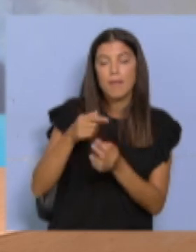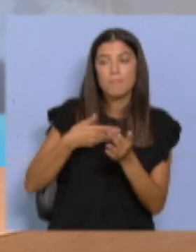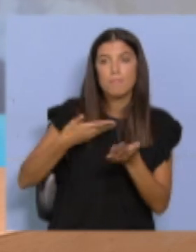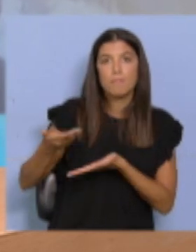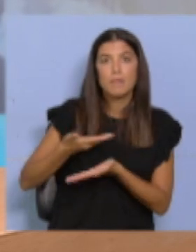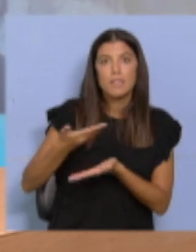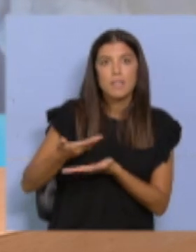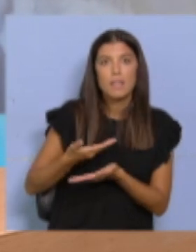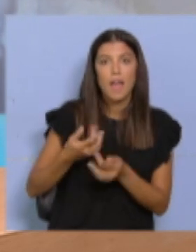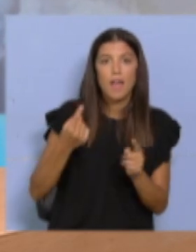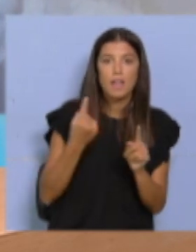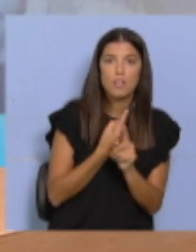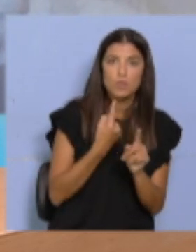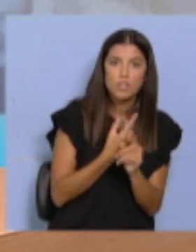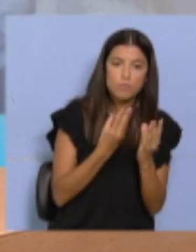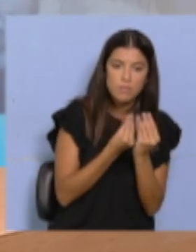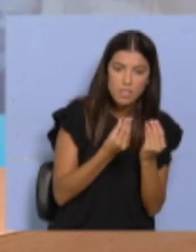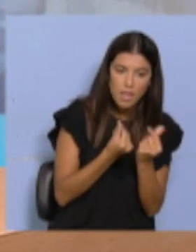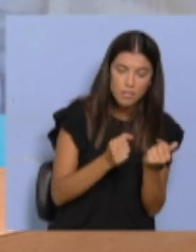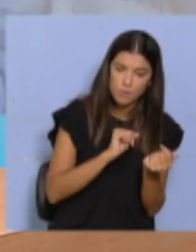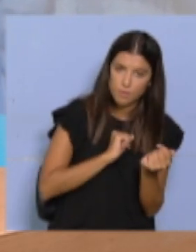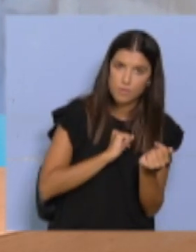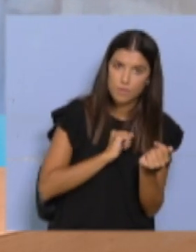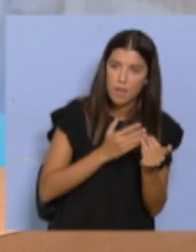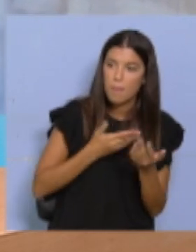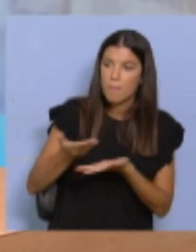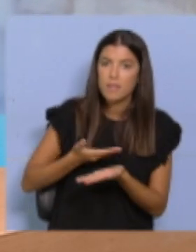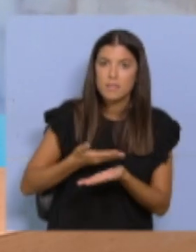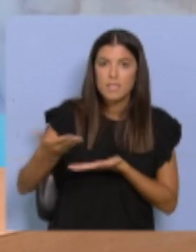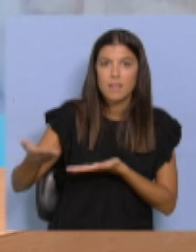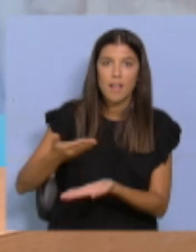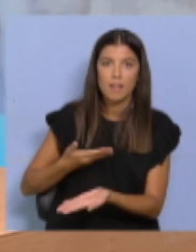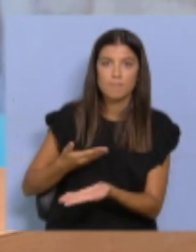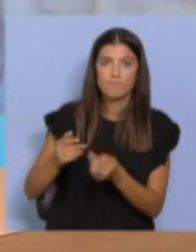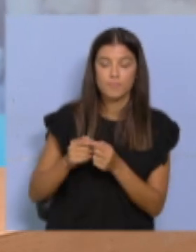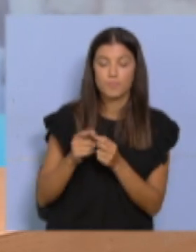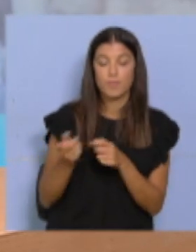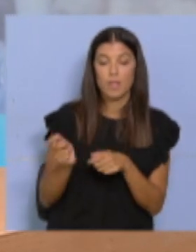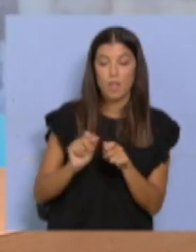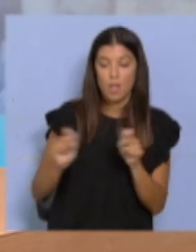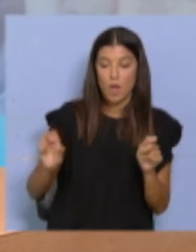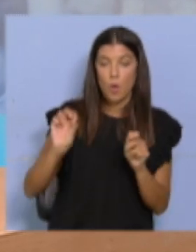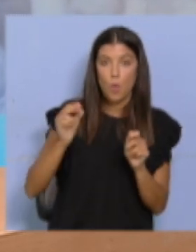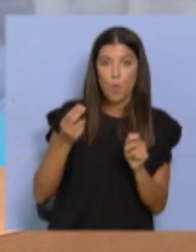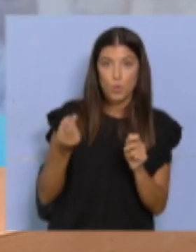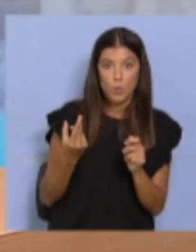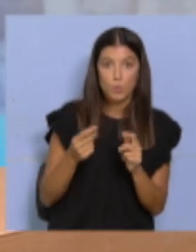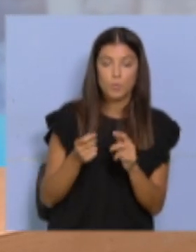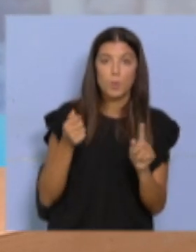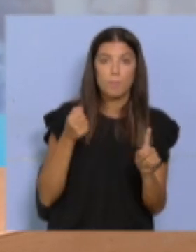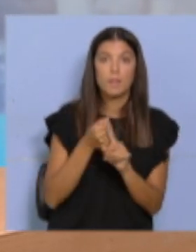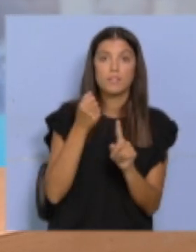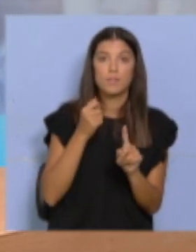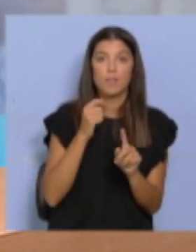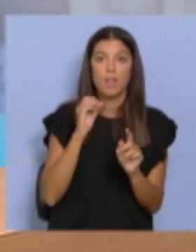que temos, mesmo materiais. E o tempo do Outubro Missionário, sempre até com um ofertório para o Dia Mundial